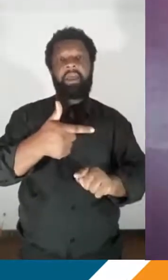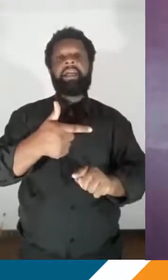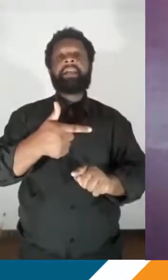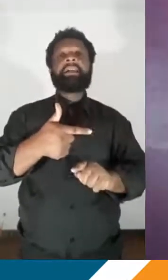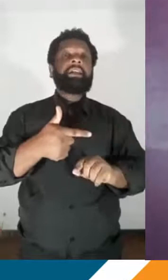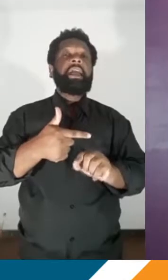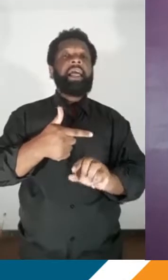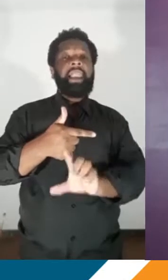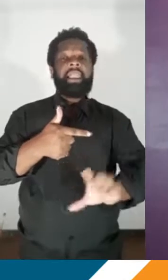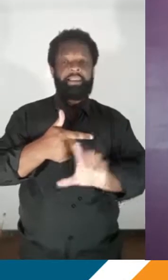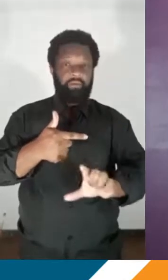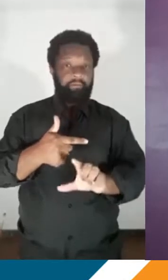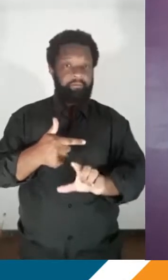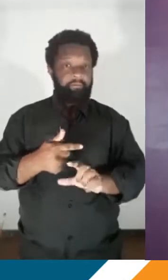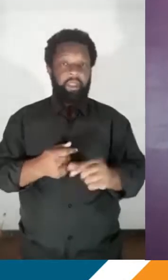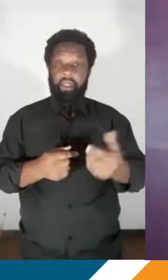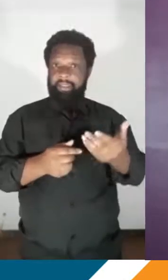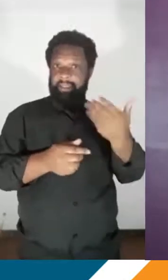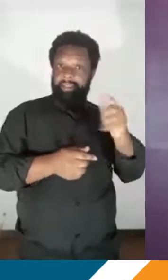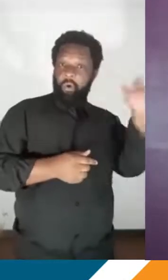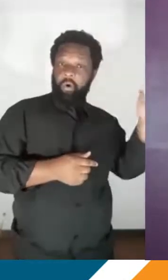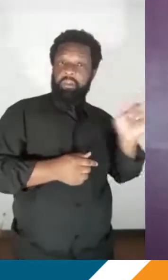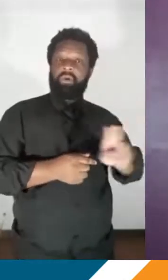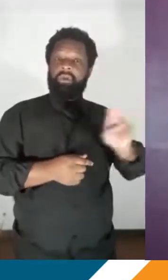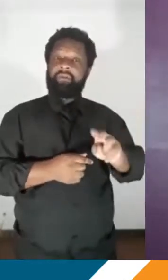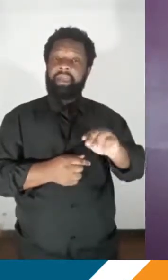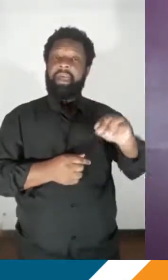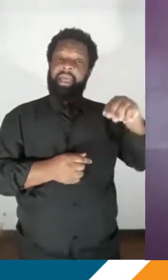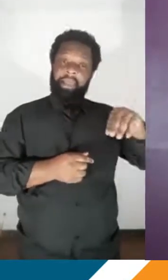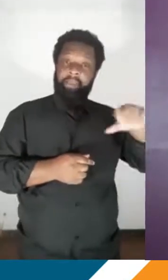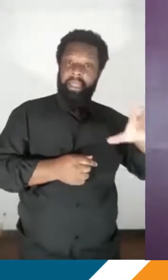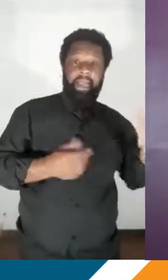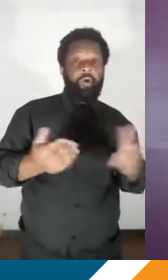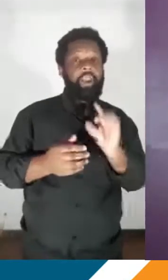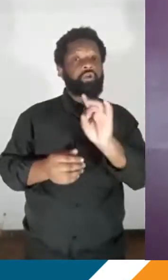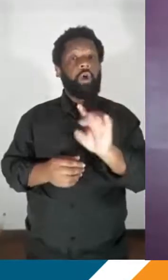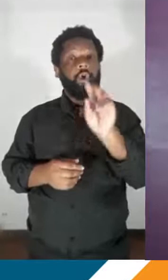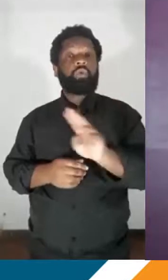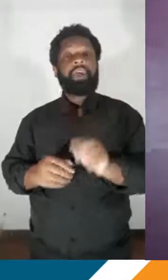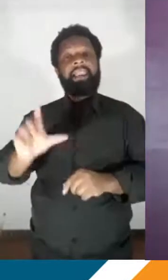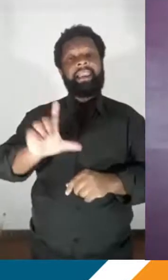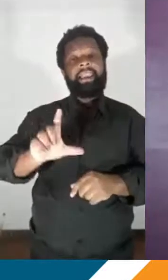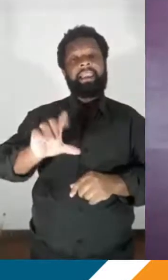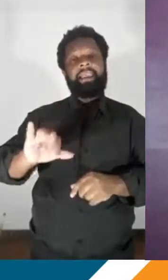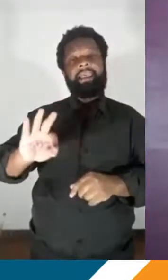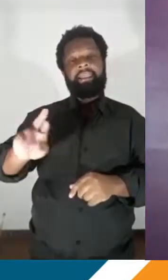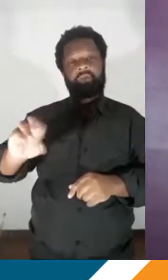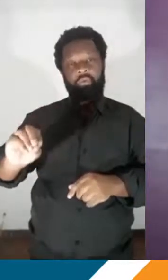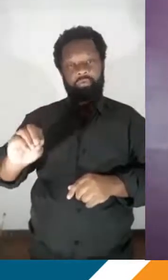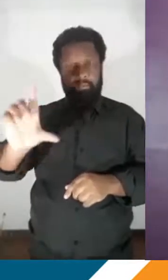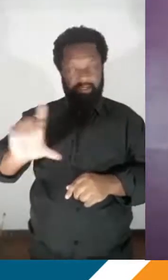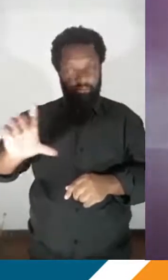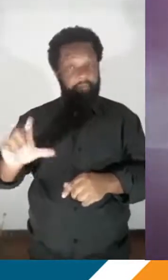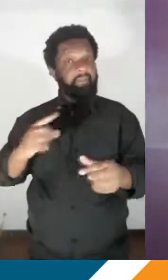solução em litros. Na outra, a gente podia usar o ml, só que nessa a gente só pode usar o litro. Então, a